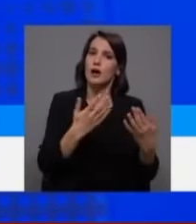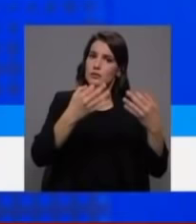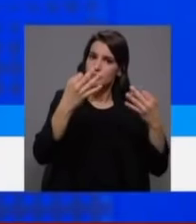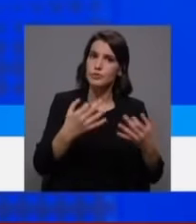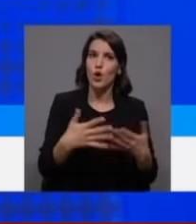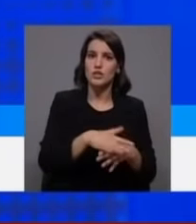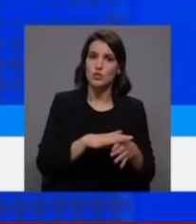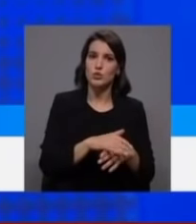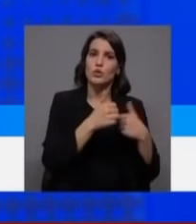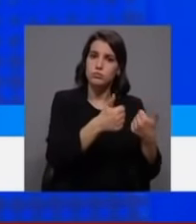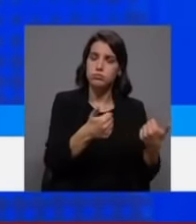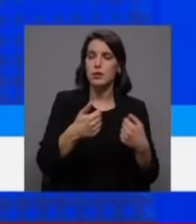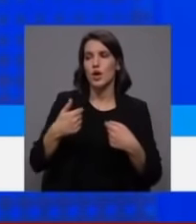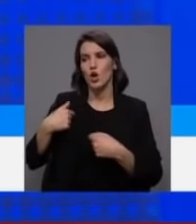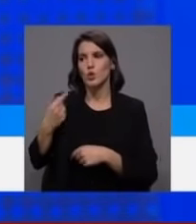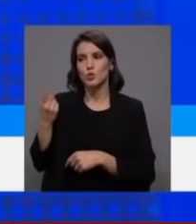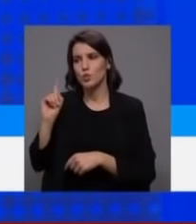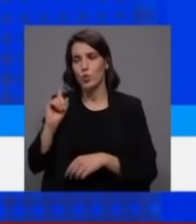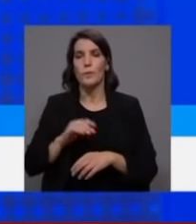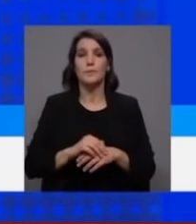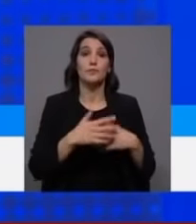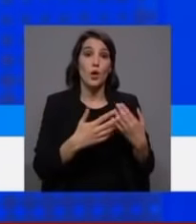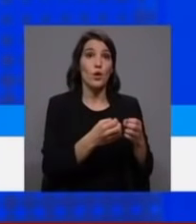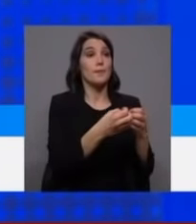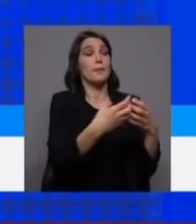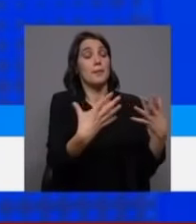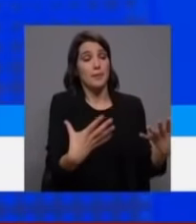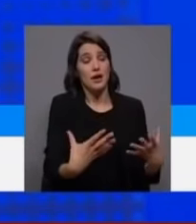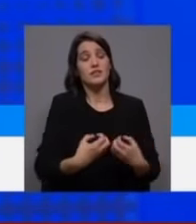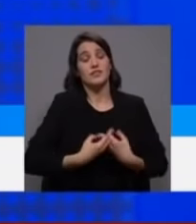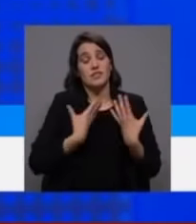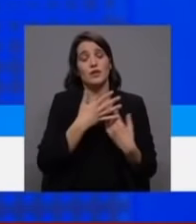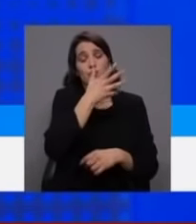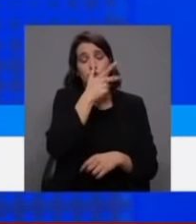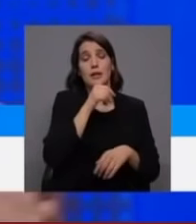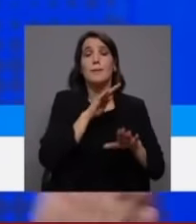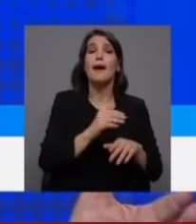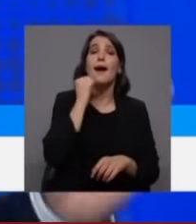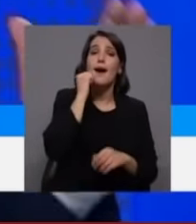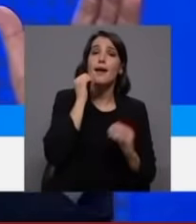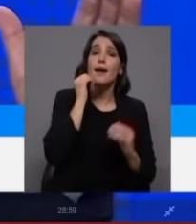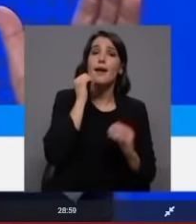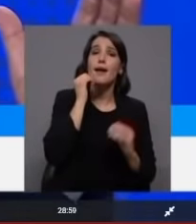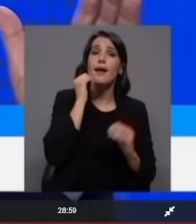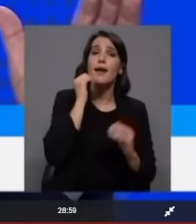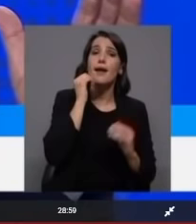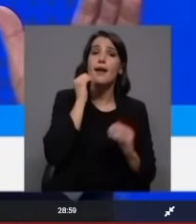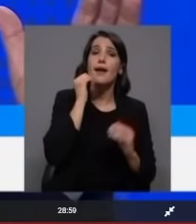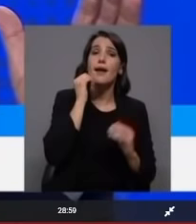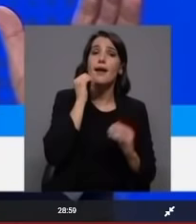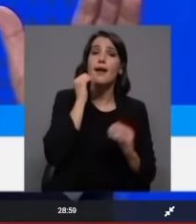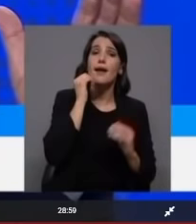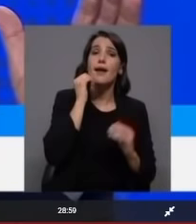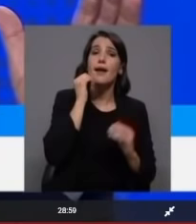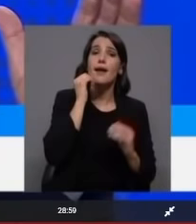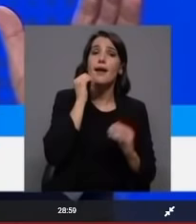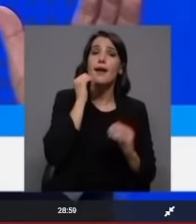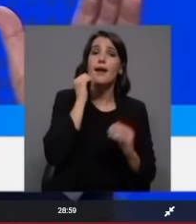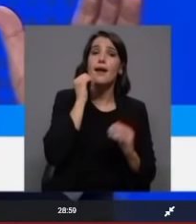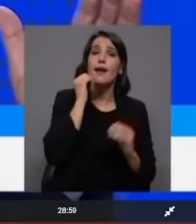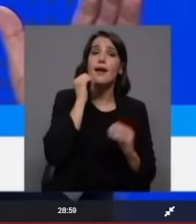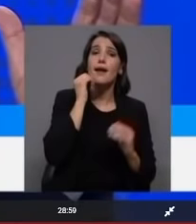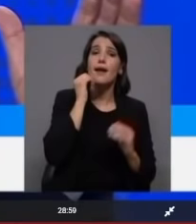uma de congelar ou no caso nós temos a ter muito mais antes mesmo mas os documentos da vida mas isso era uma coisa por acaso Ventura devia devia